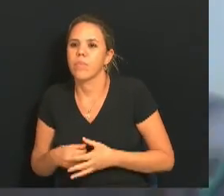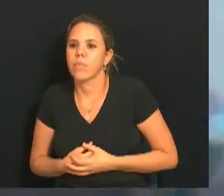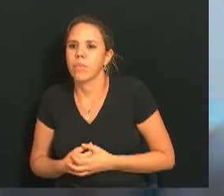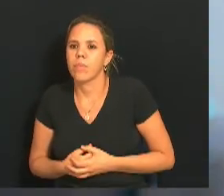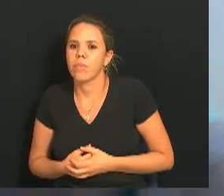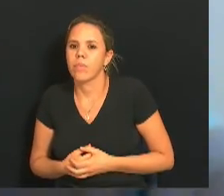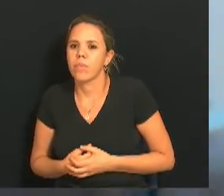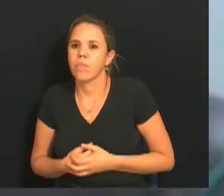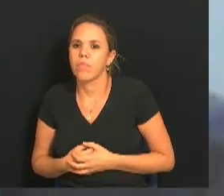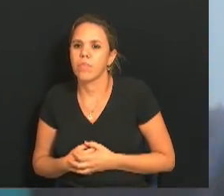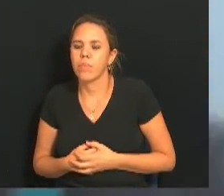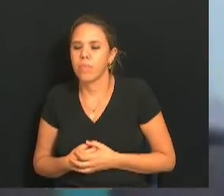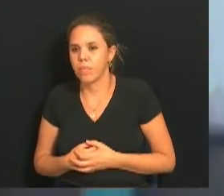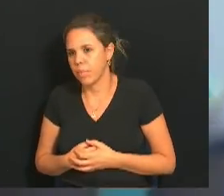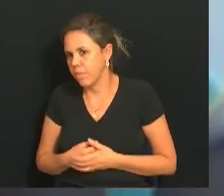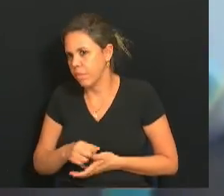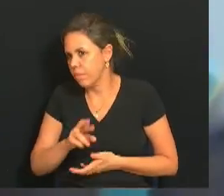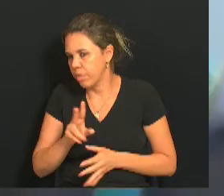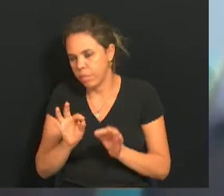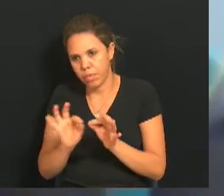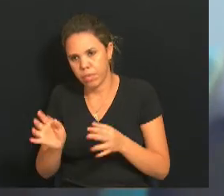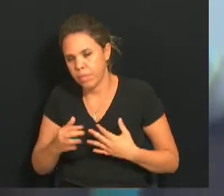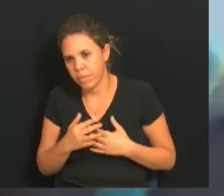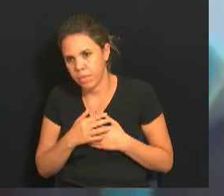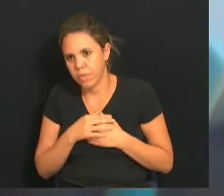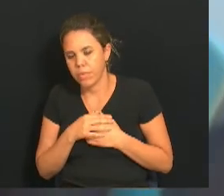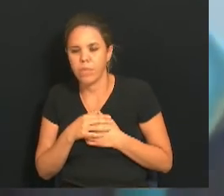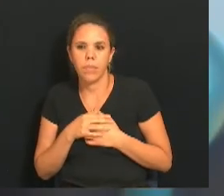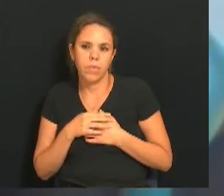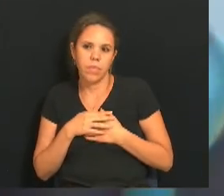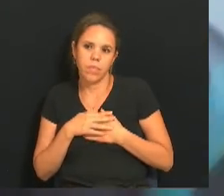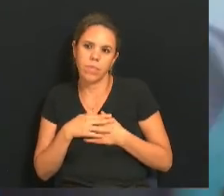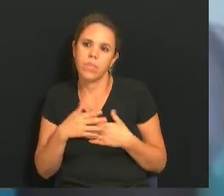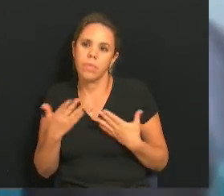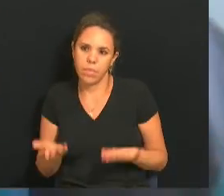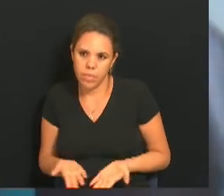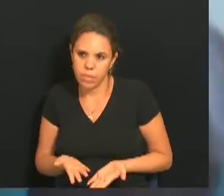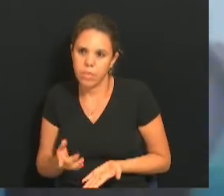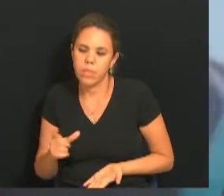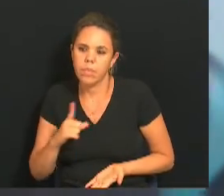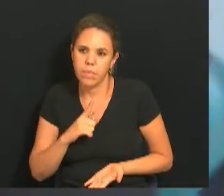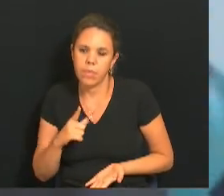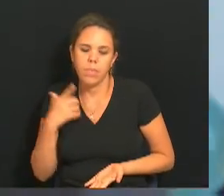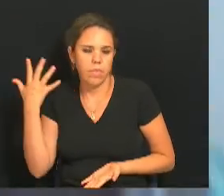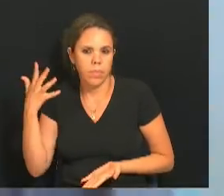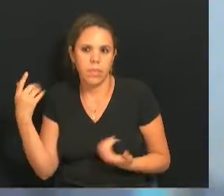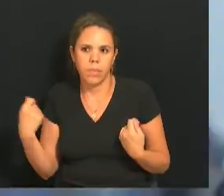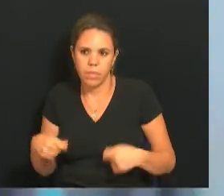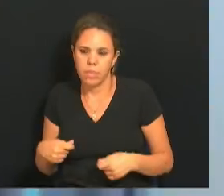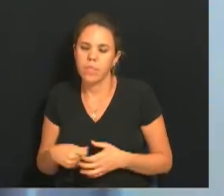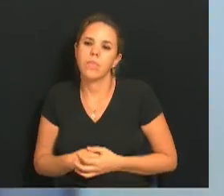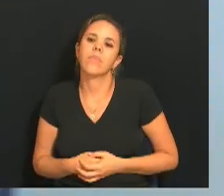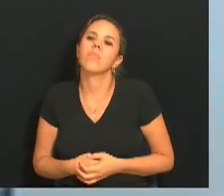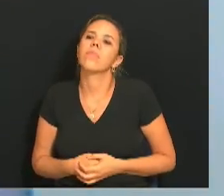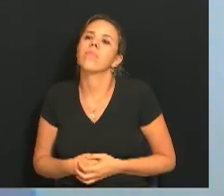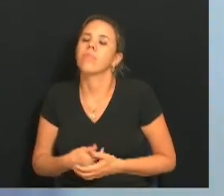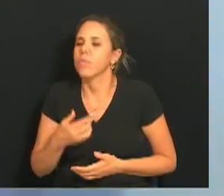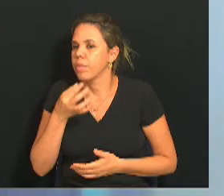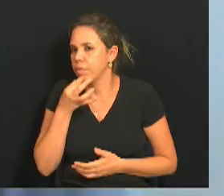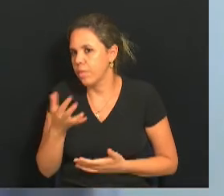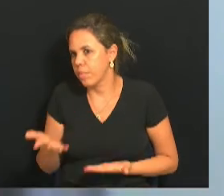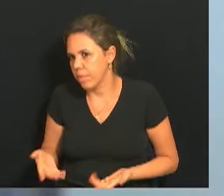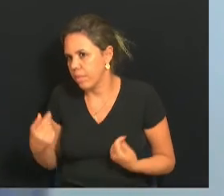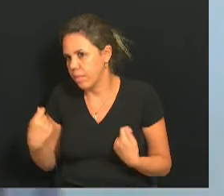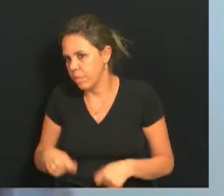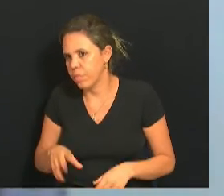isso não é algo simples, mas a extinção dessa portaria extingue o fórum. Na minha avaliação, ele deveria estar